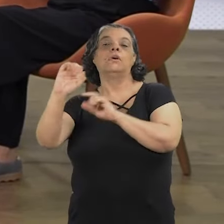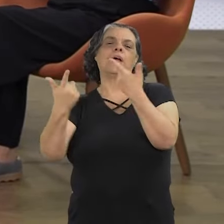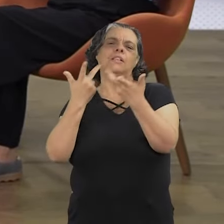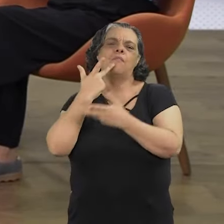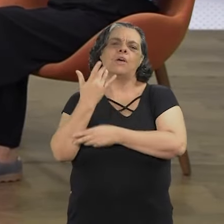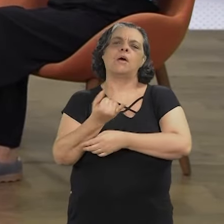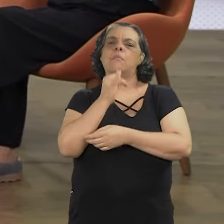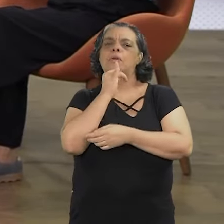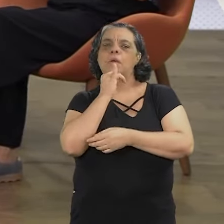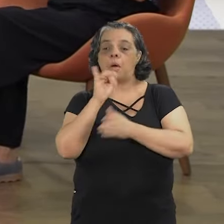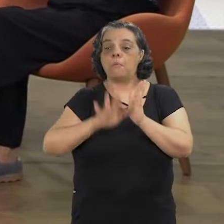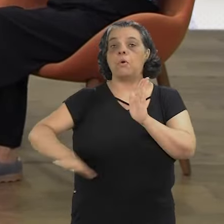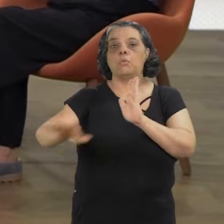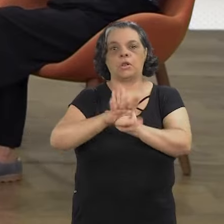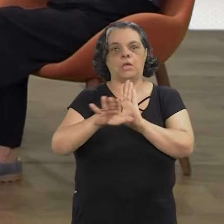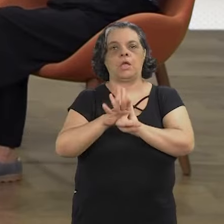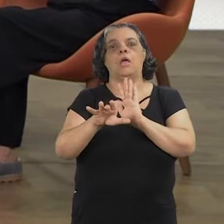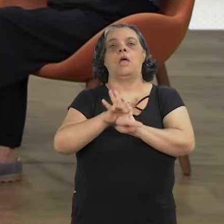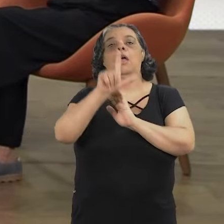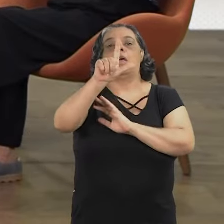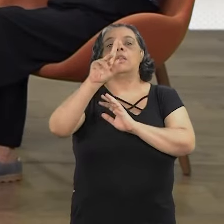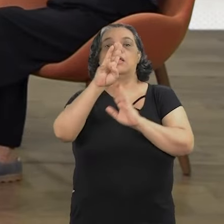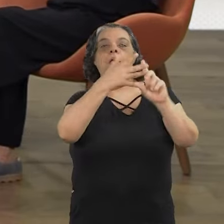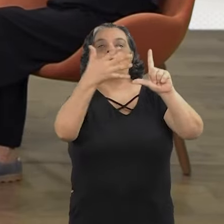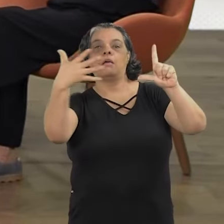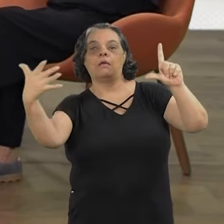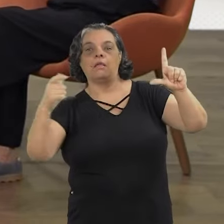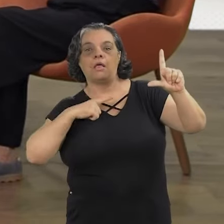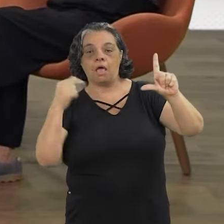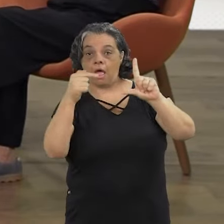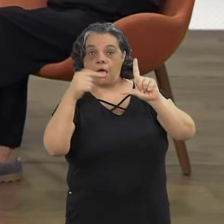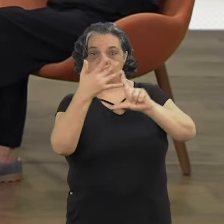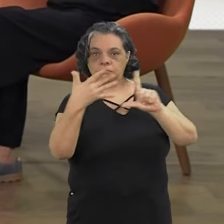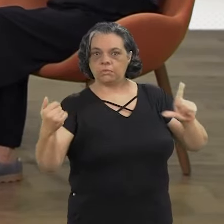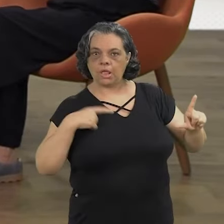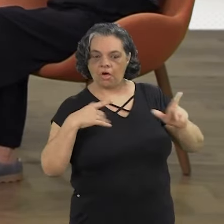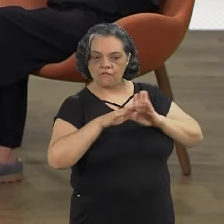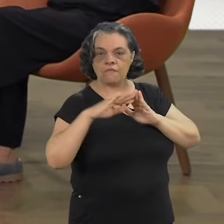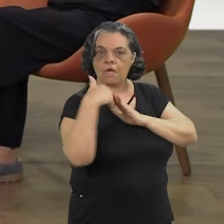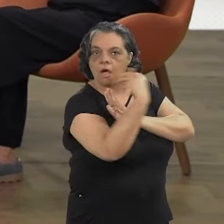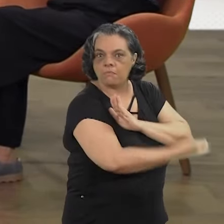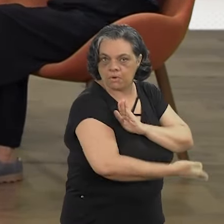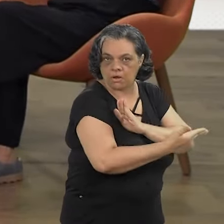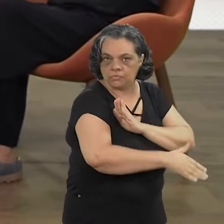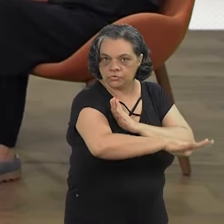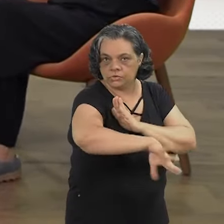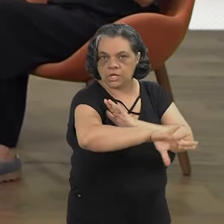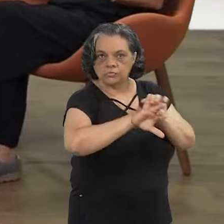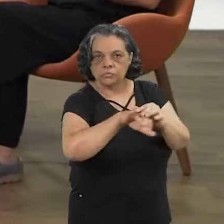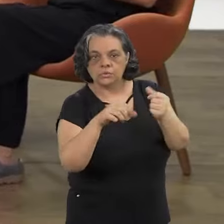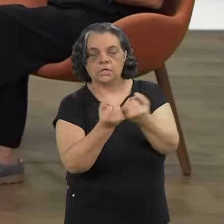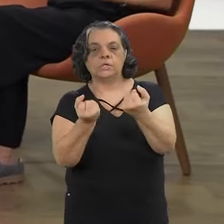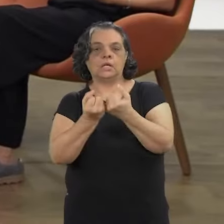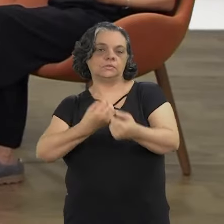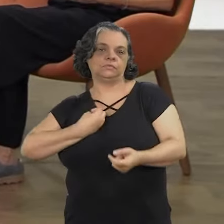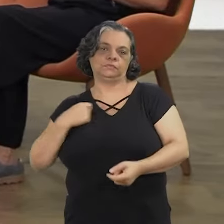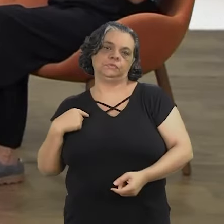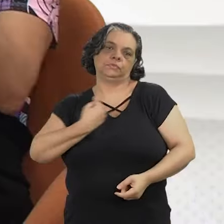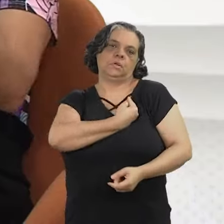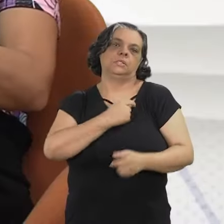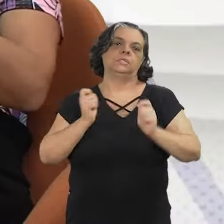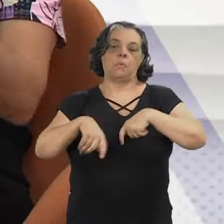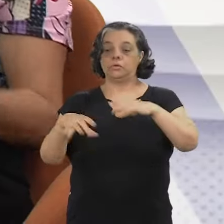porque se a gente falar por exemplo da população lgbtq a mais ela essa população vive a margem né nas periferias da sociedade que a gente